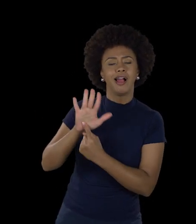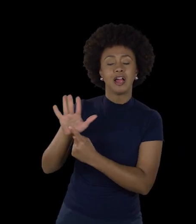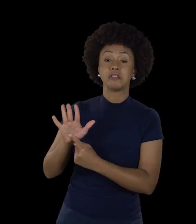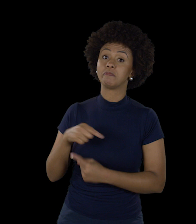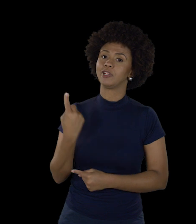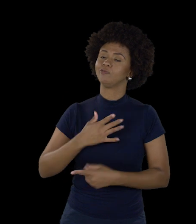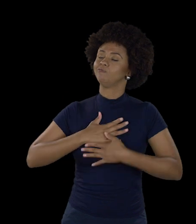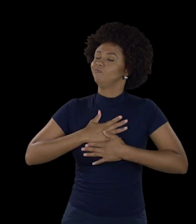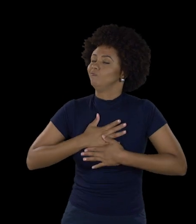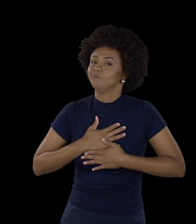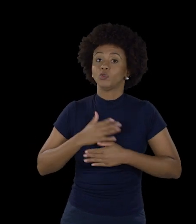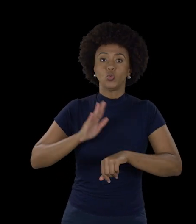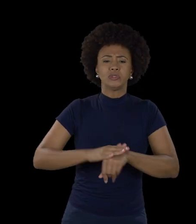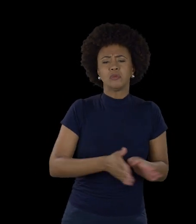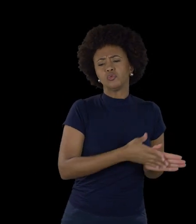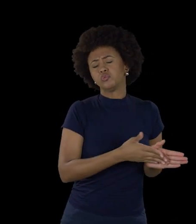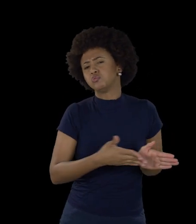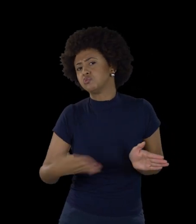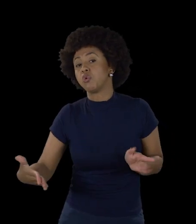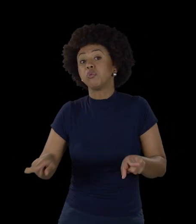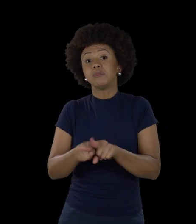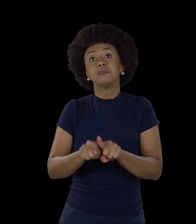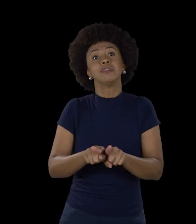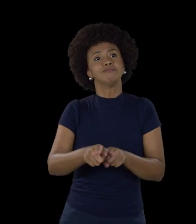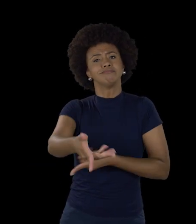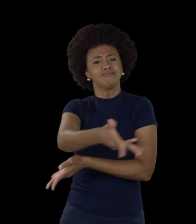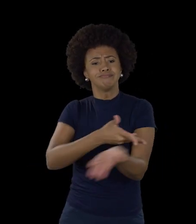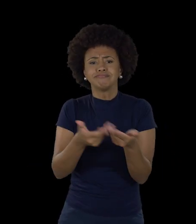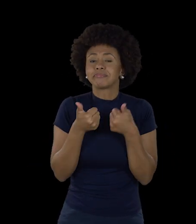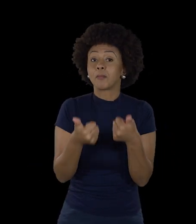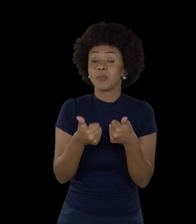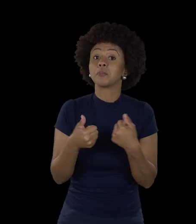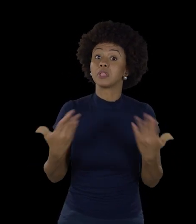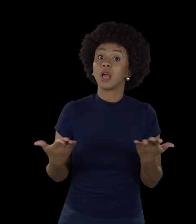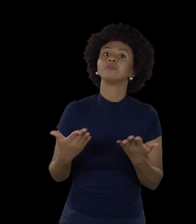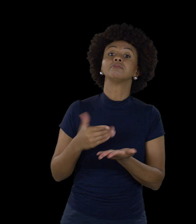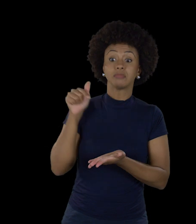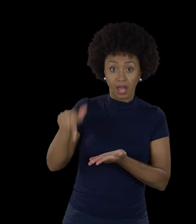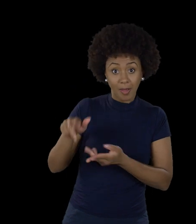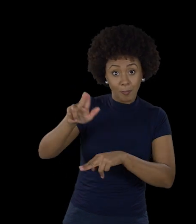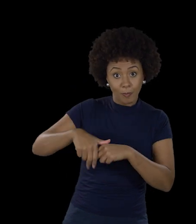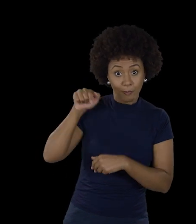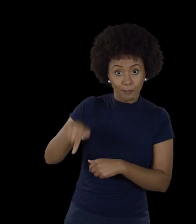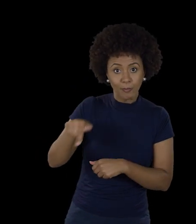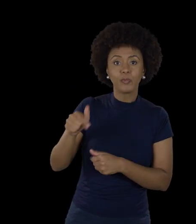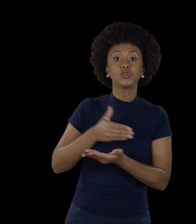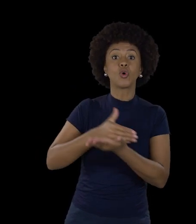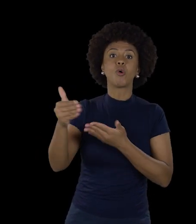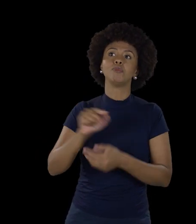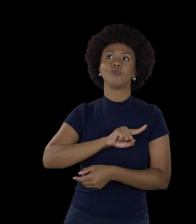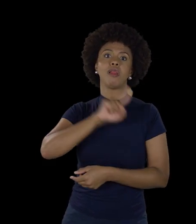deu um retorno muito legal para a gente. E foi a partir dele que o pessoal lá do Espírito Santo, na pessoa do Sebastião